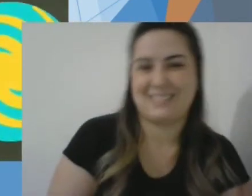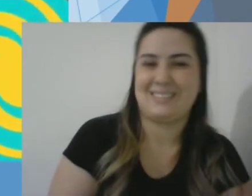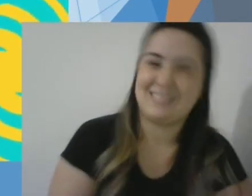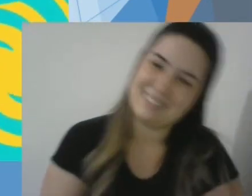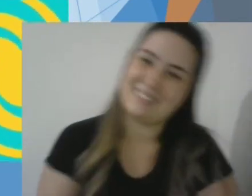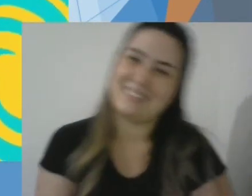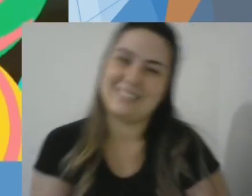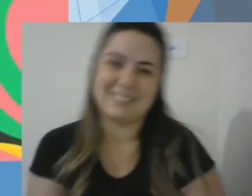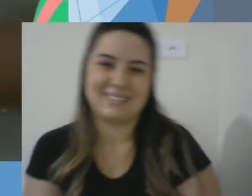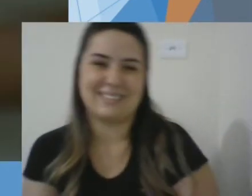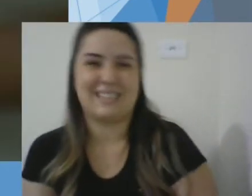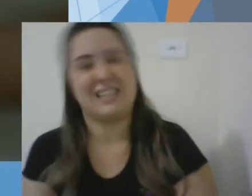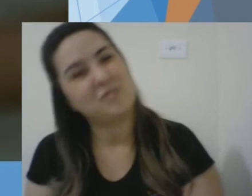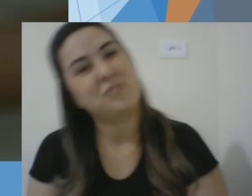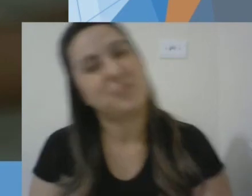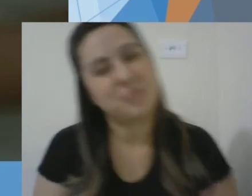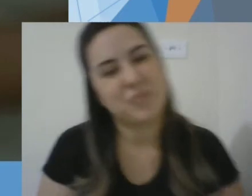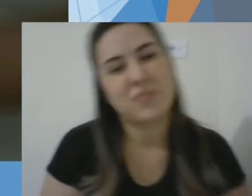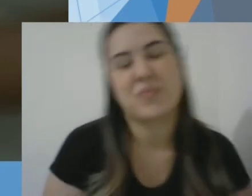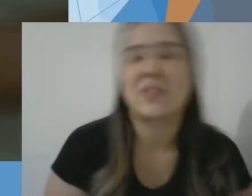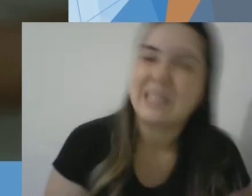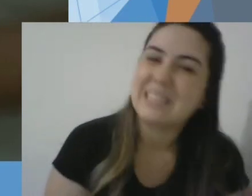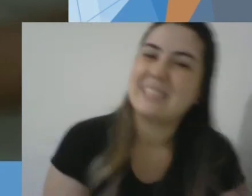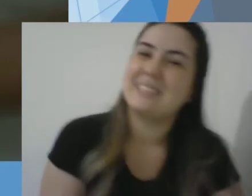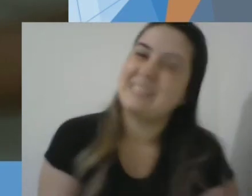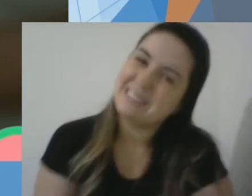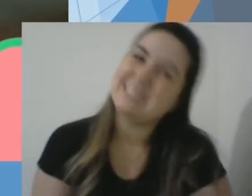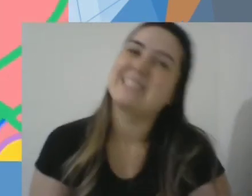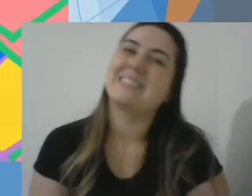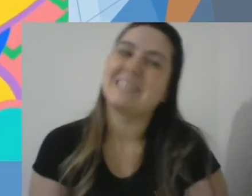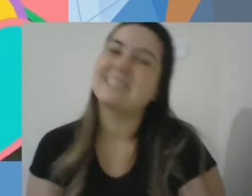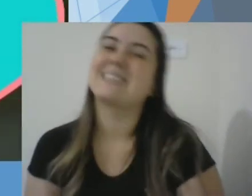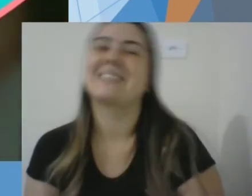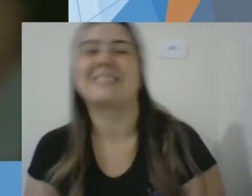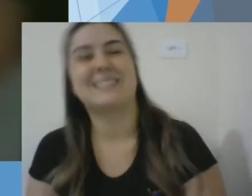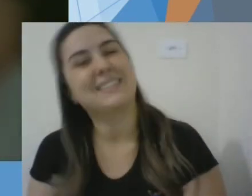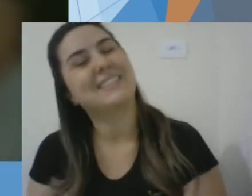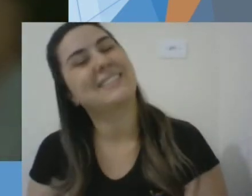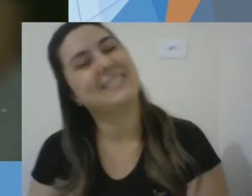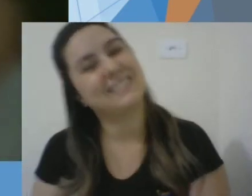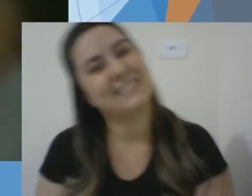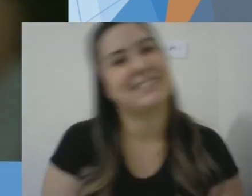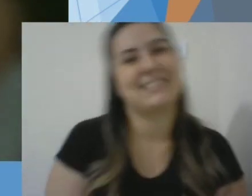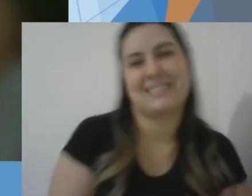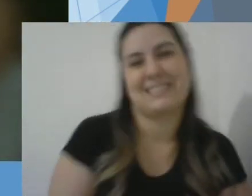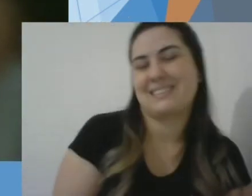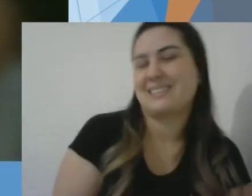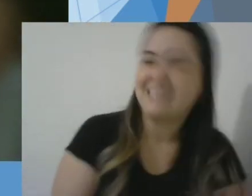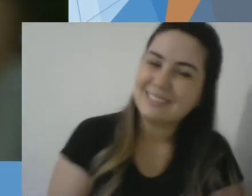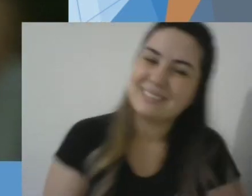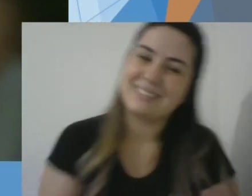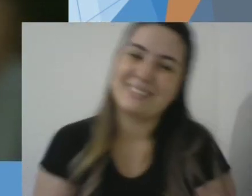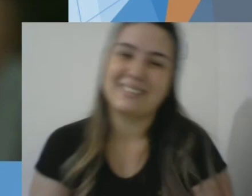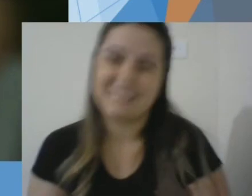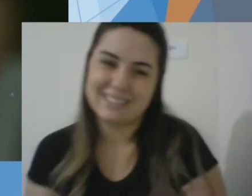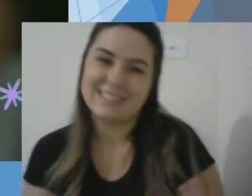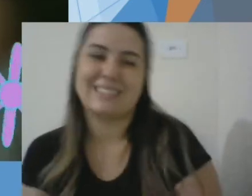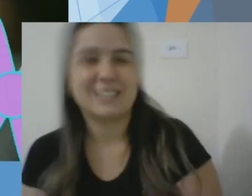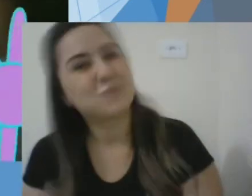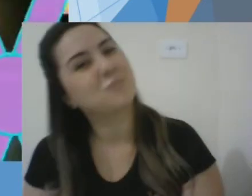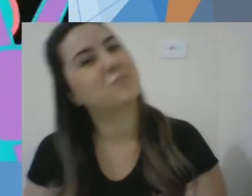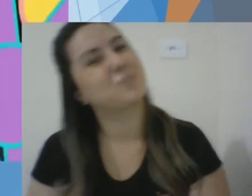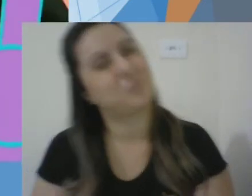Livros divertidos, historinhas vão me contar. Um belo castelo de